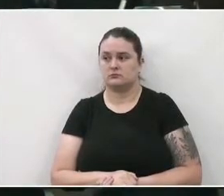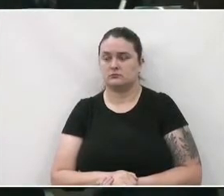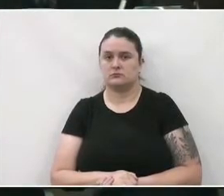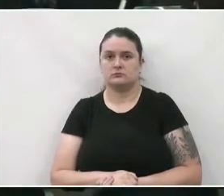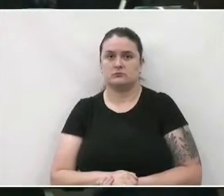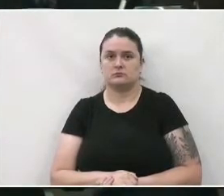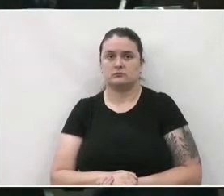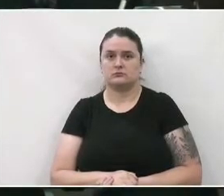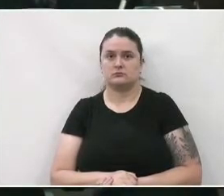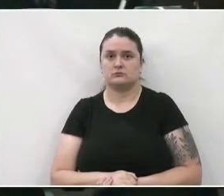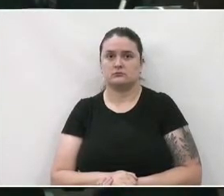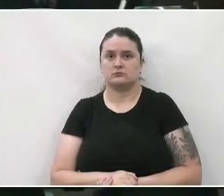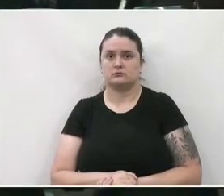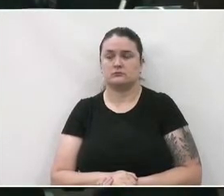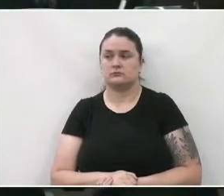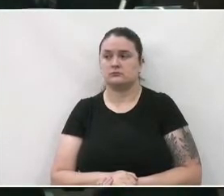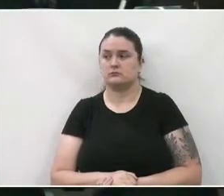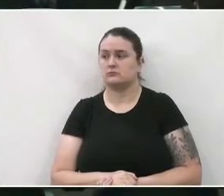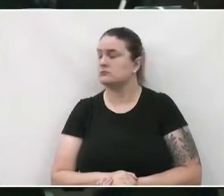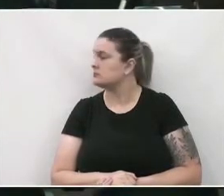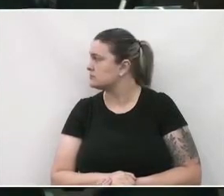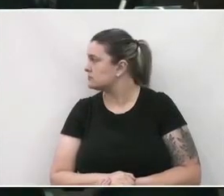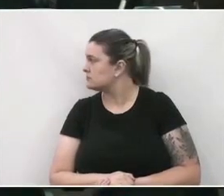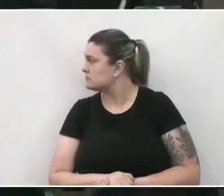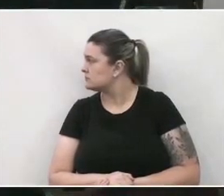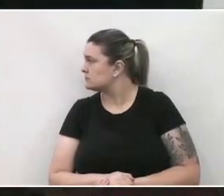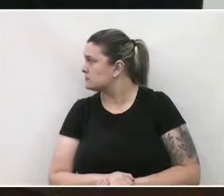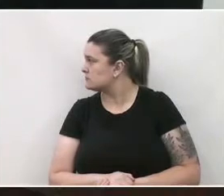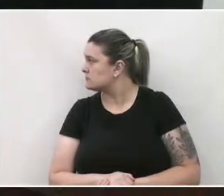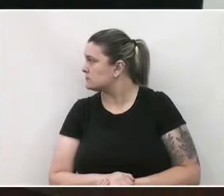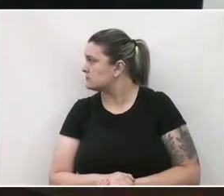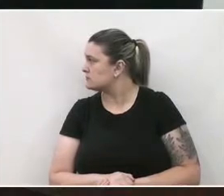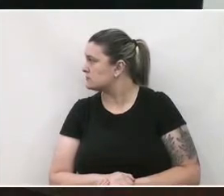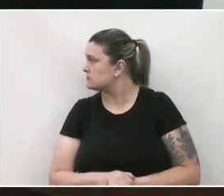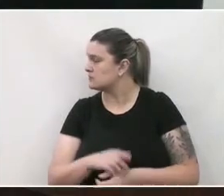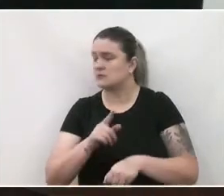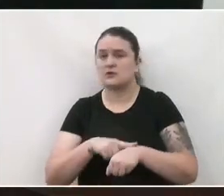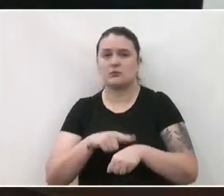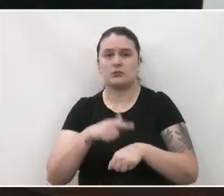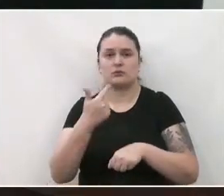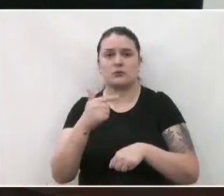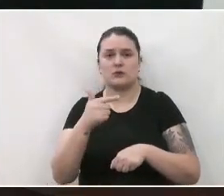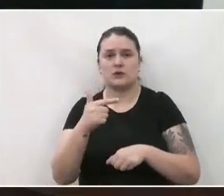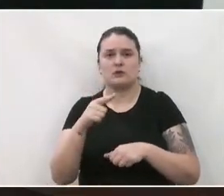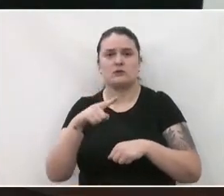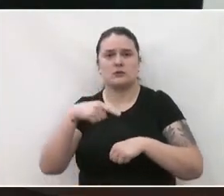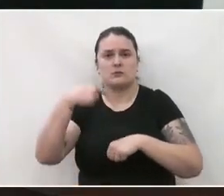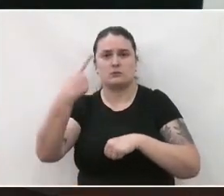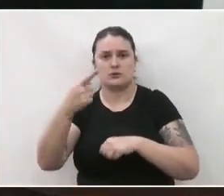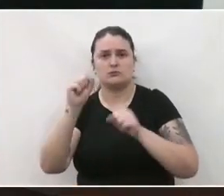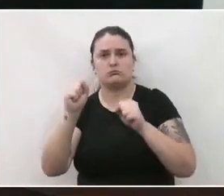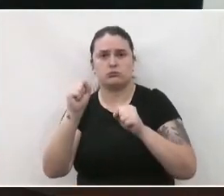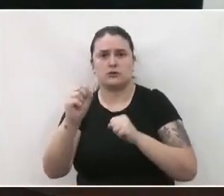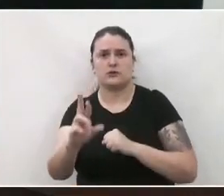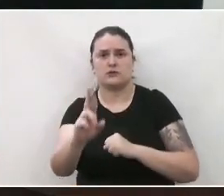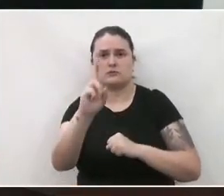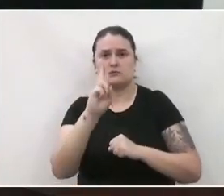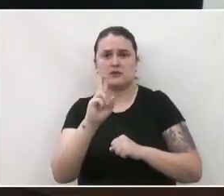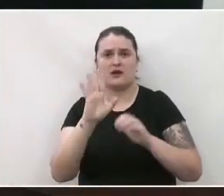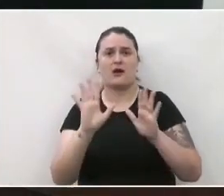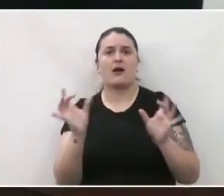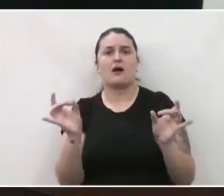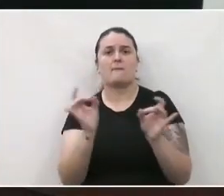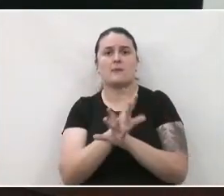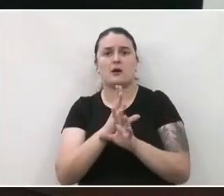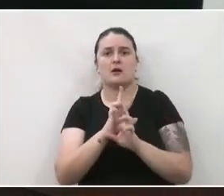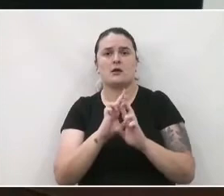Só um momentinho agora, nesse momento não tem como passar a palavra, mas posteriormente, ao final da sessão,